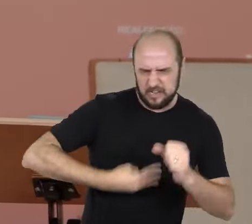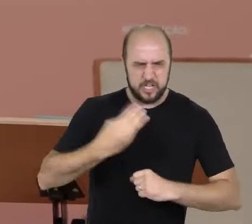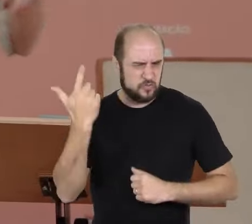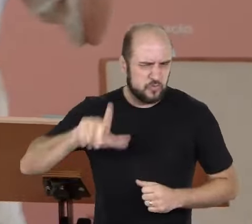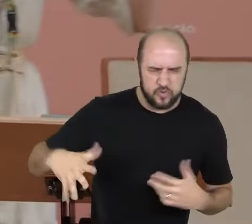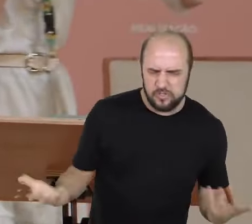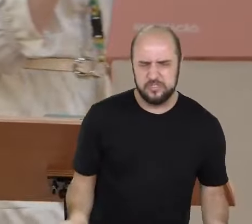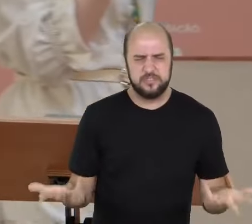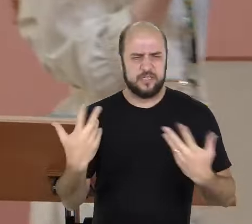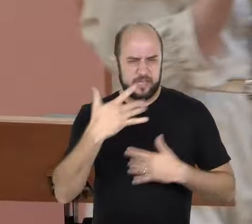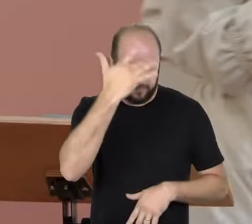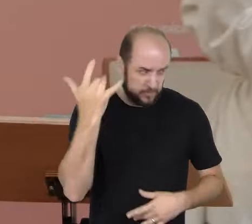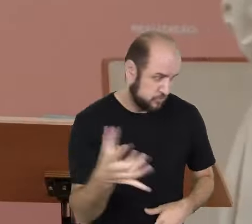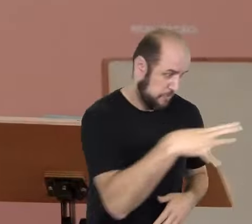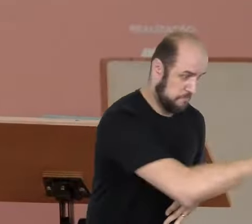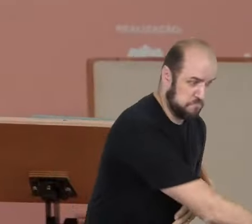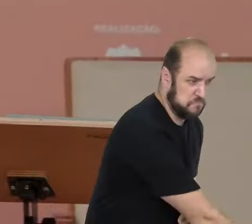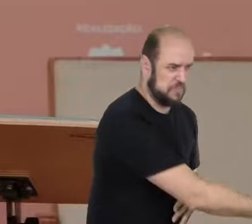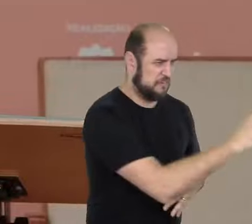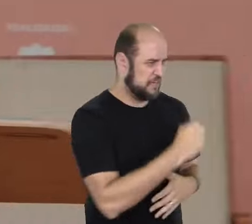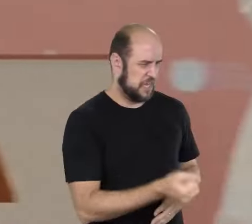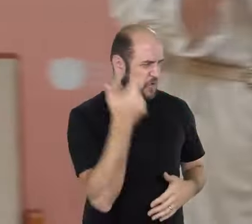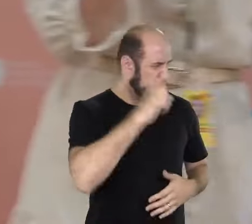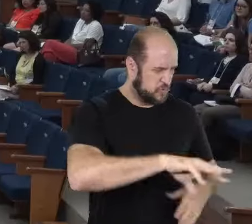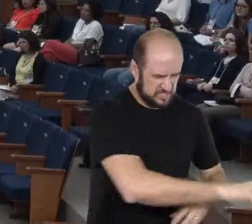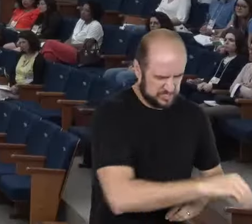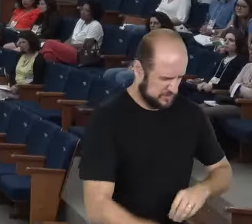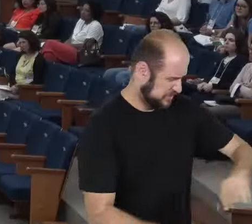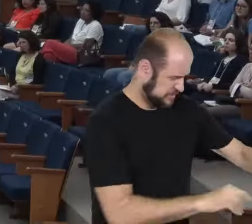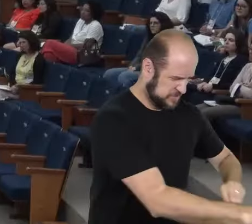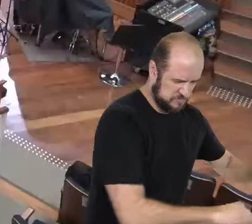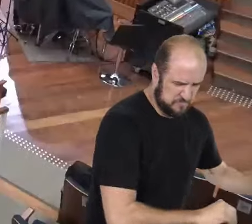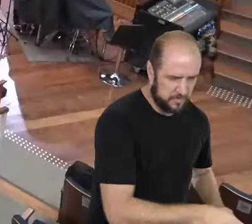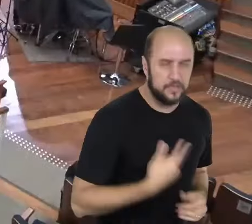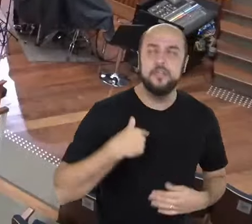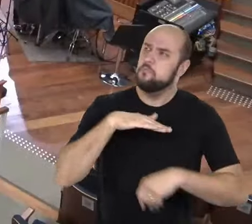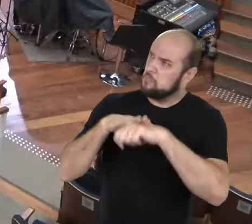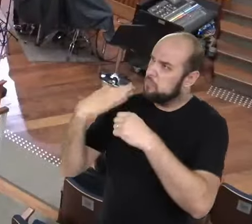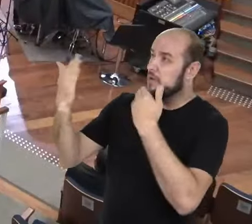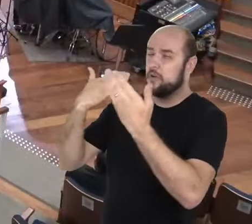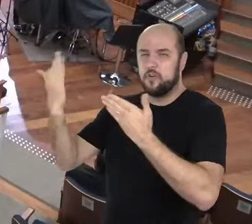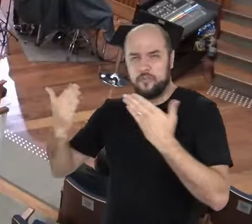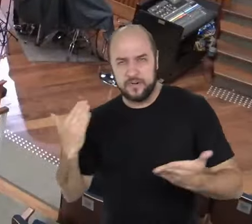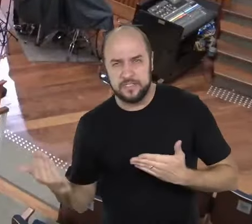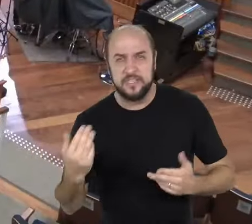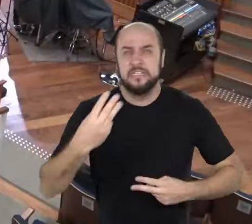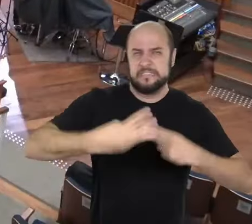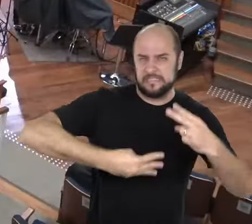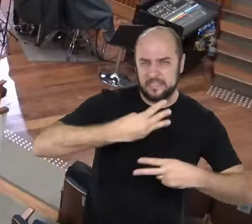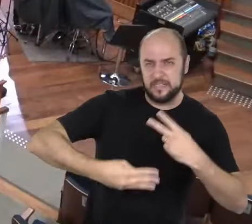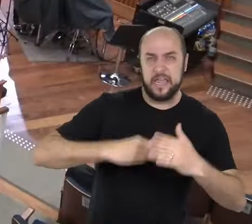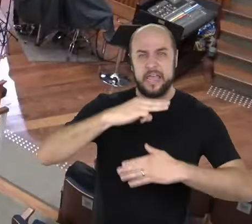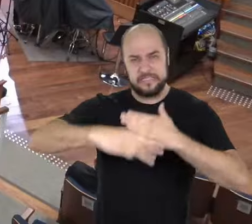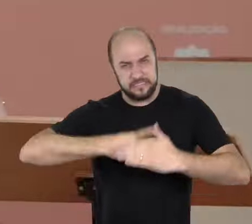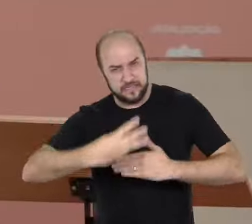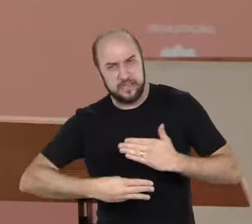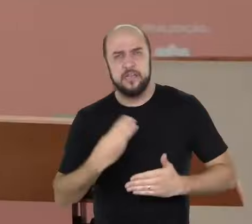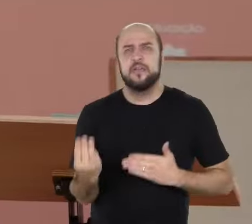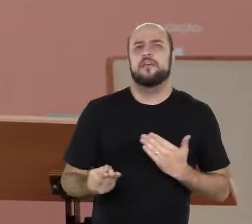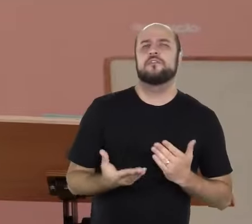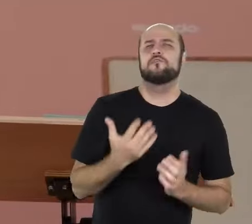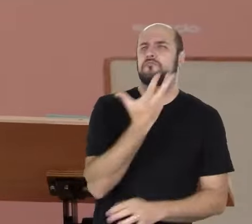está reciclando o lixo tem que pegar dentro do lixo comum dela. Por que não separa o comum do reciclável? Eu fiquei conversando com Deus sobre reciclagem, sobre ecologia. Aí